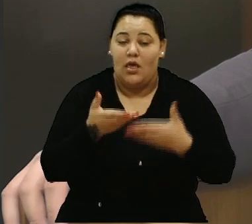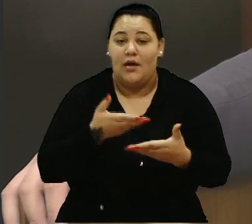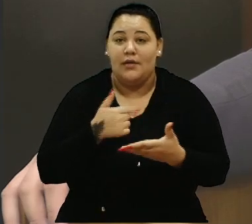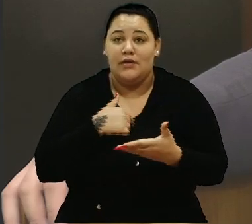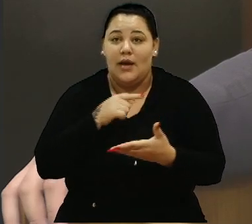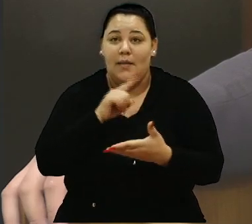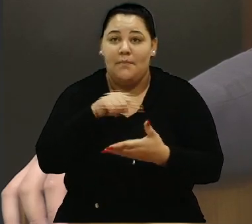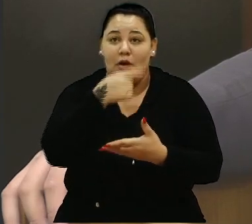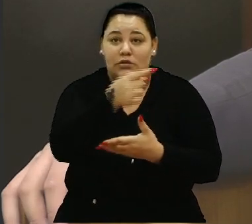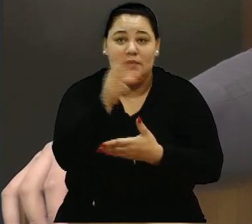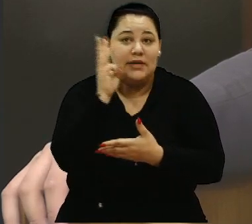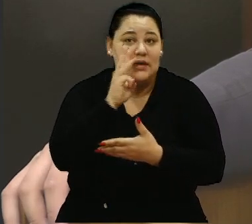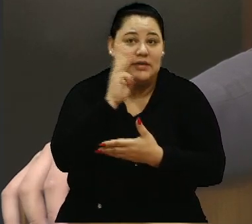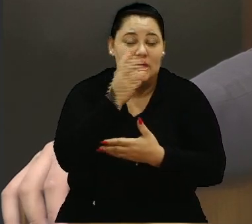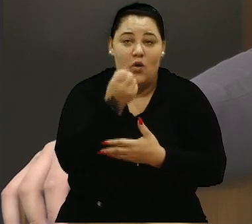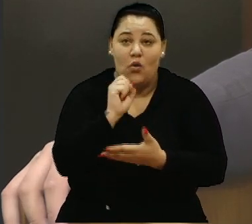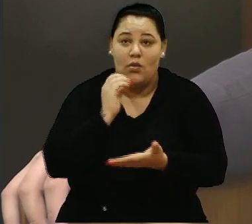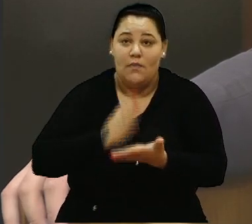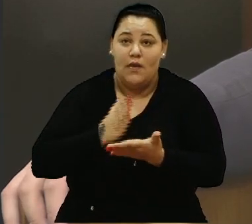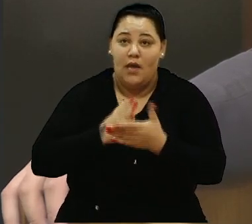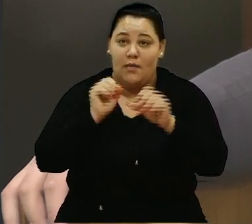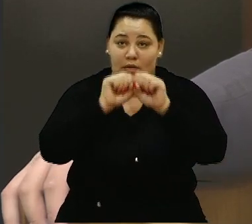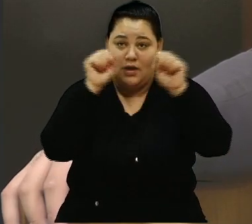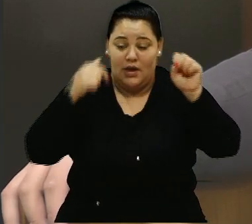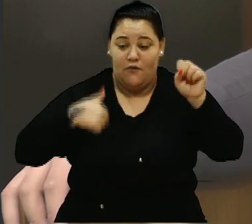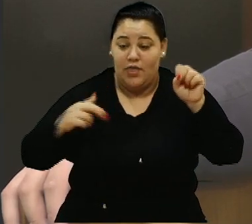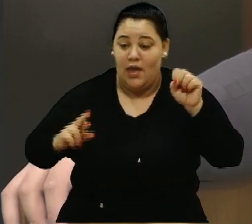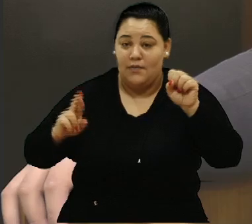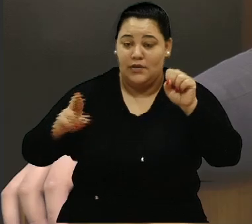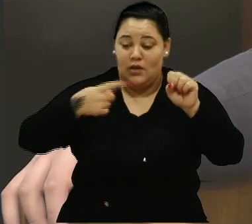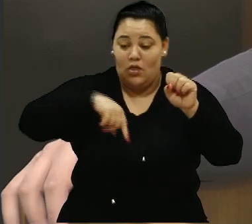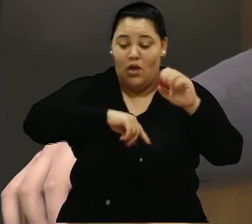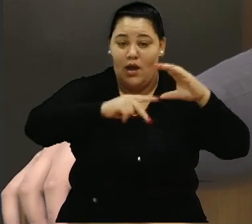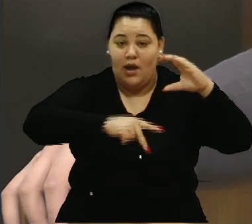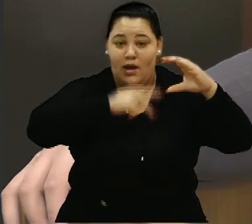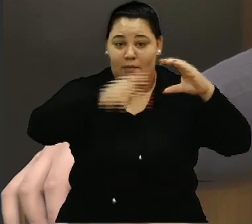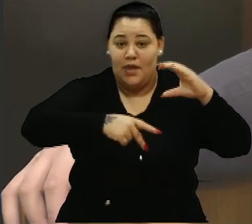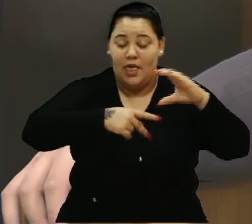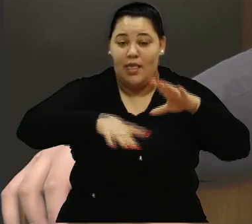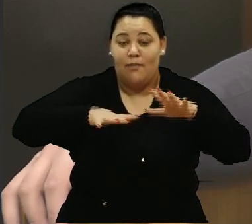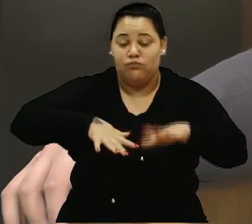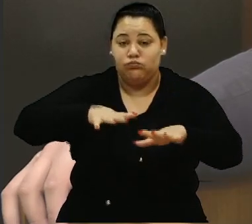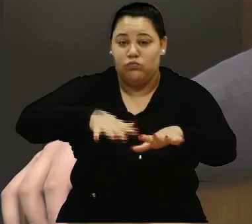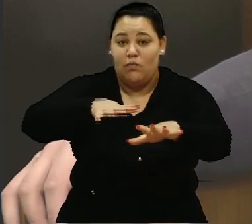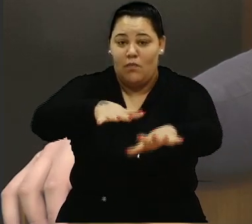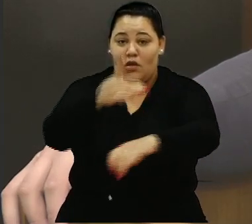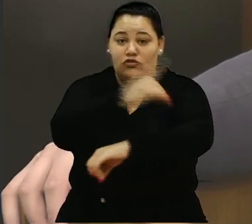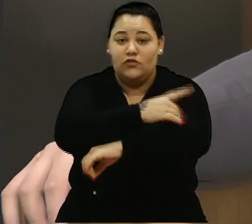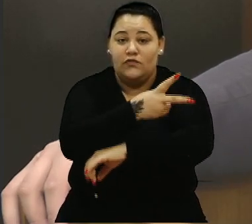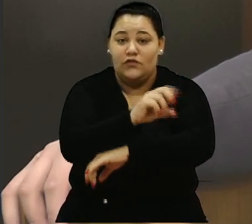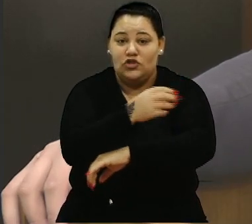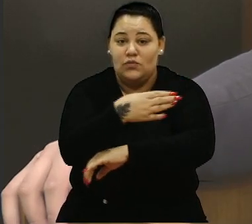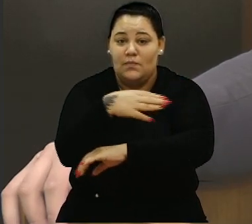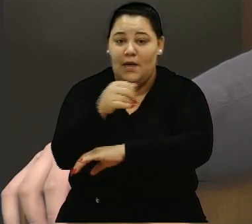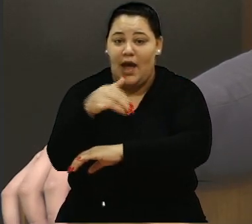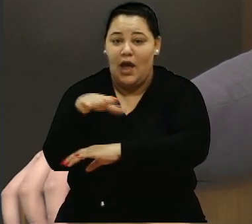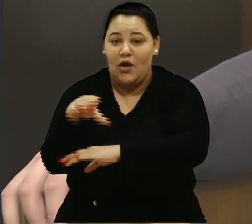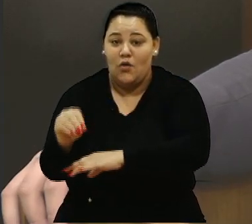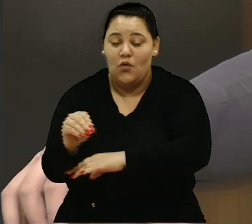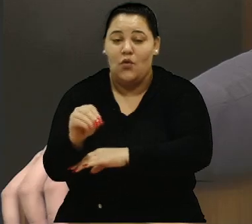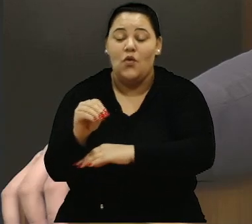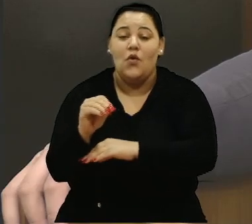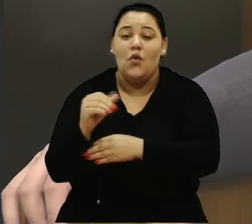próxima terça-feira, às 8h30 da manhã, estarei representando, inclusive, a nossa Câmara na caminhada no dia 20 de maio, né, com relação ao